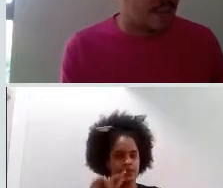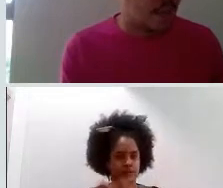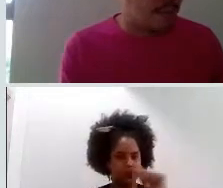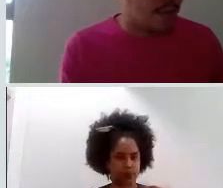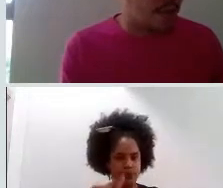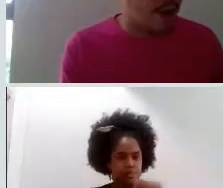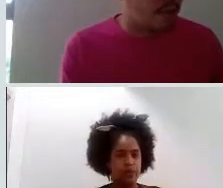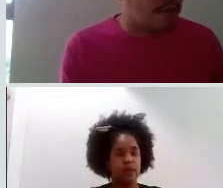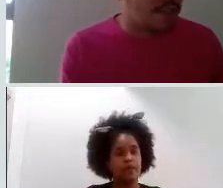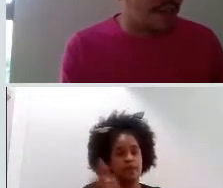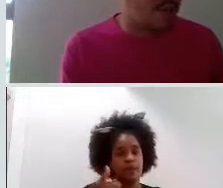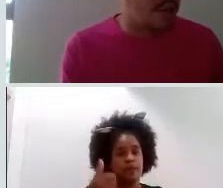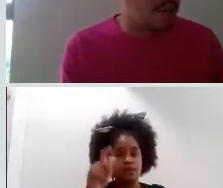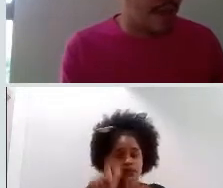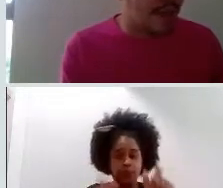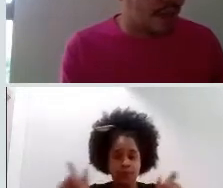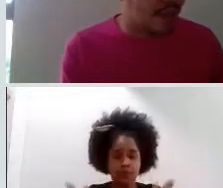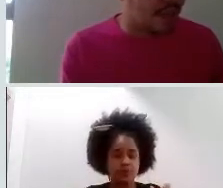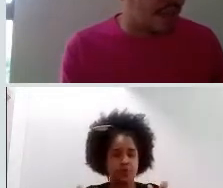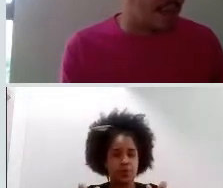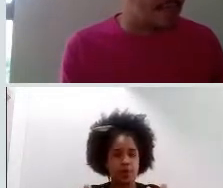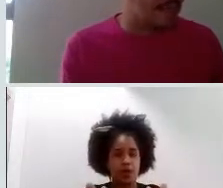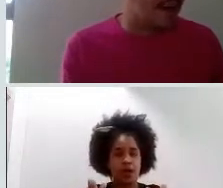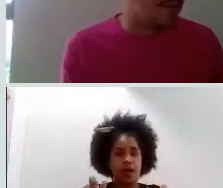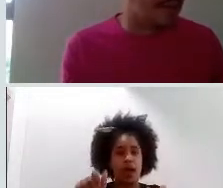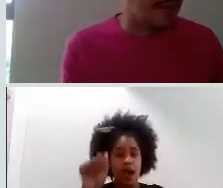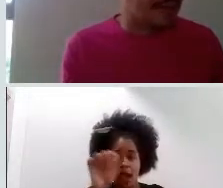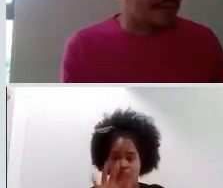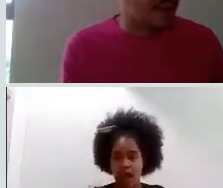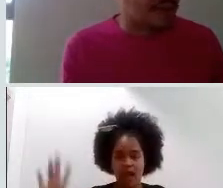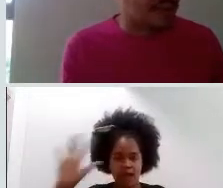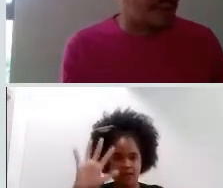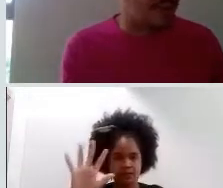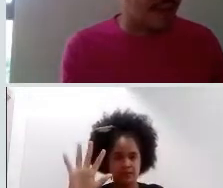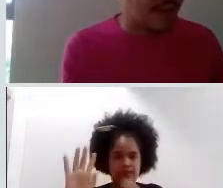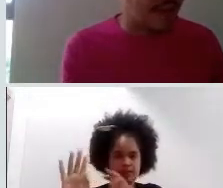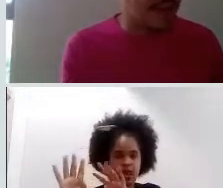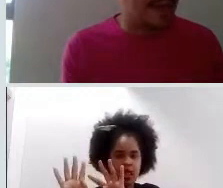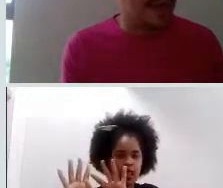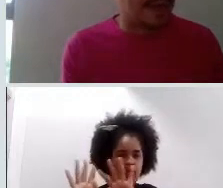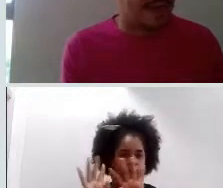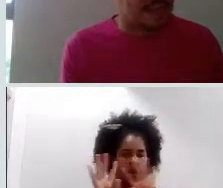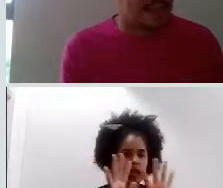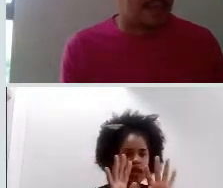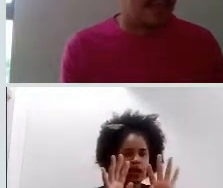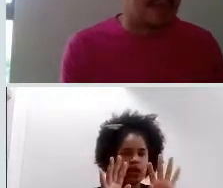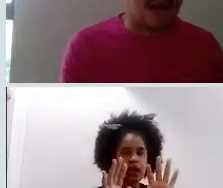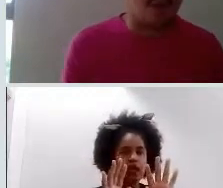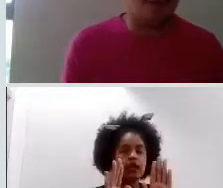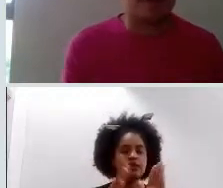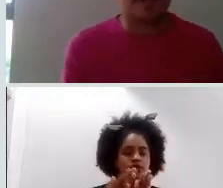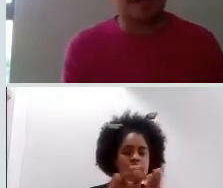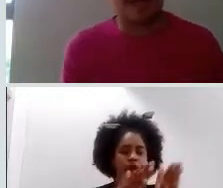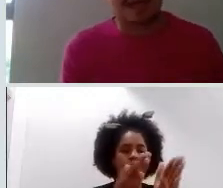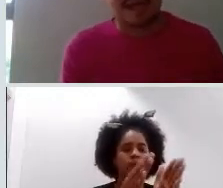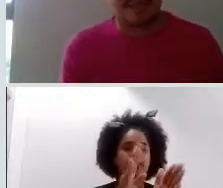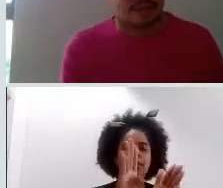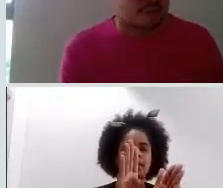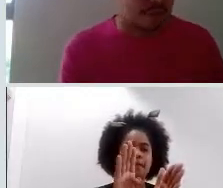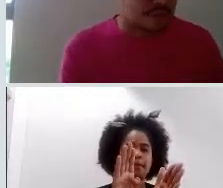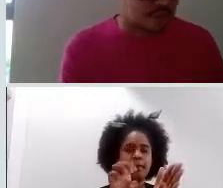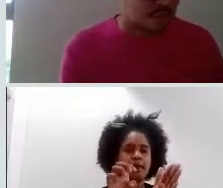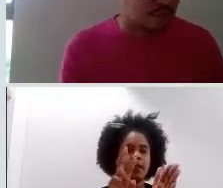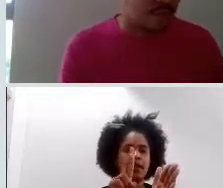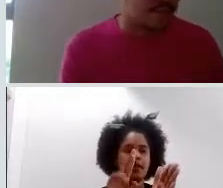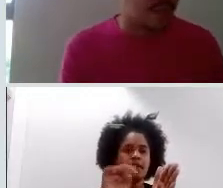da Ásia, pelo atual Estreito de Bering, que separa as atuais Sibéria e Alasca, Sibéria na Rússia e